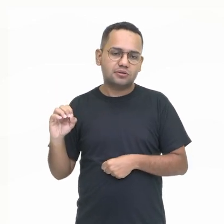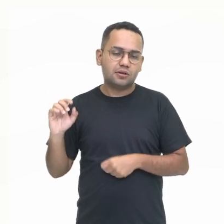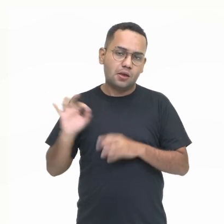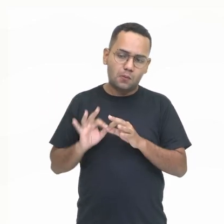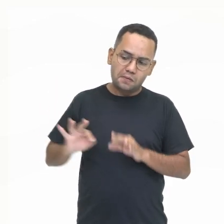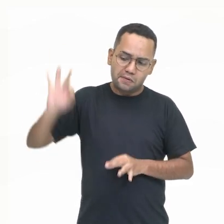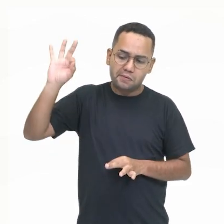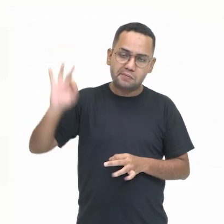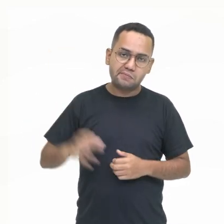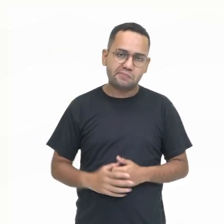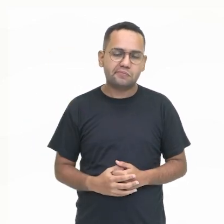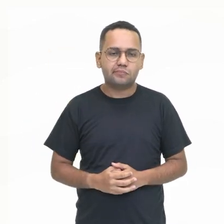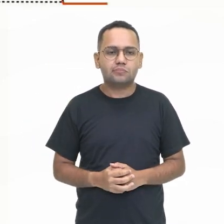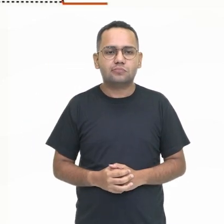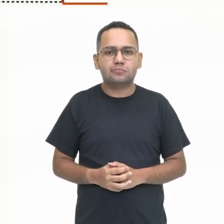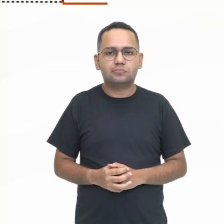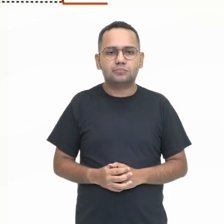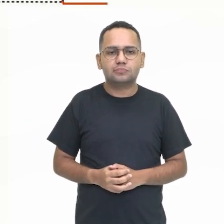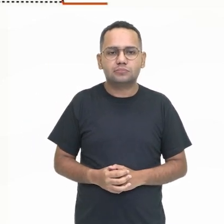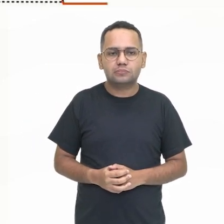crescente.